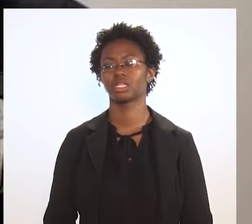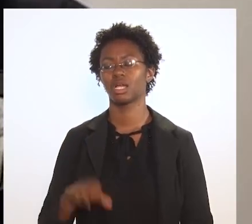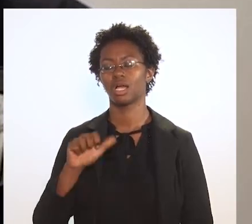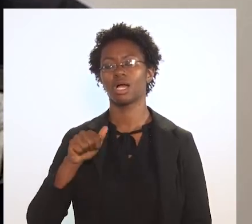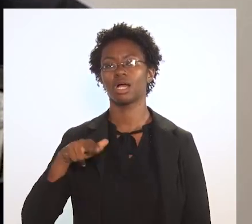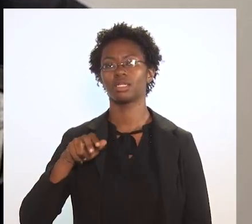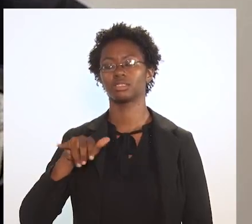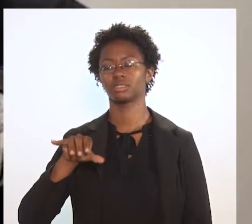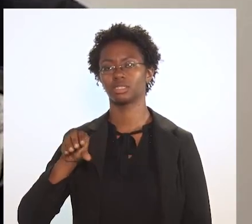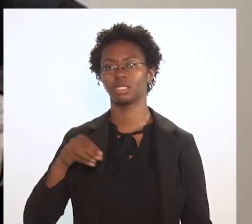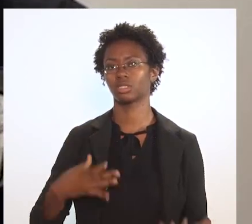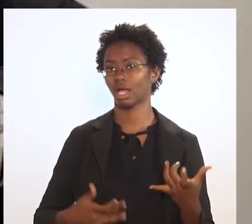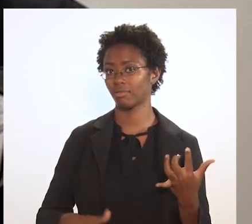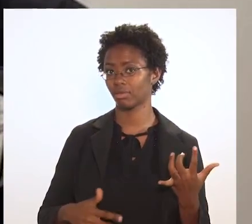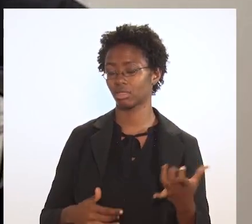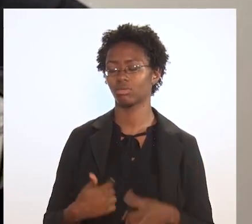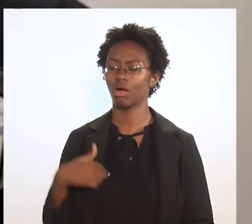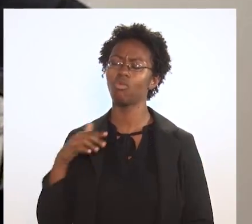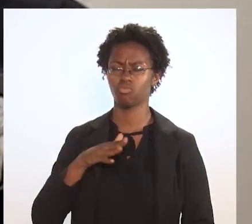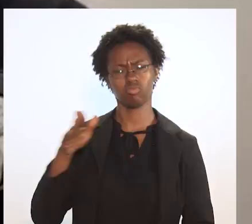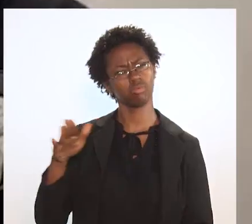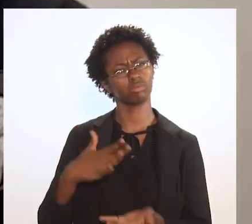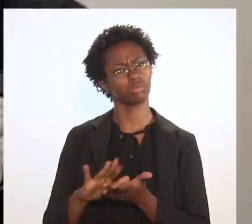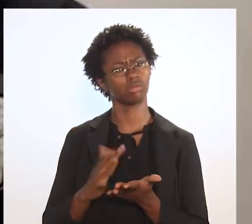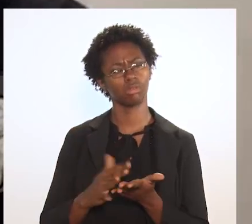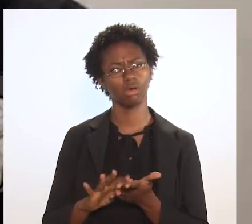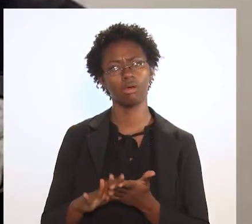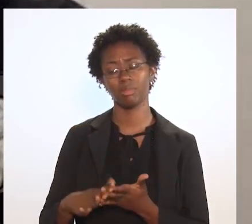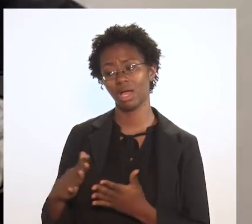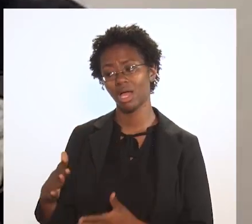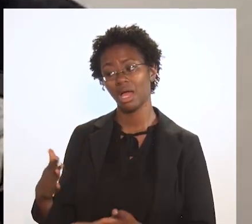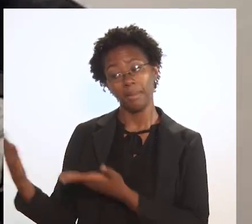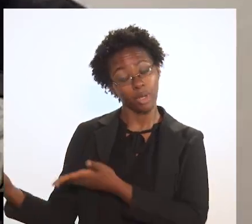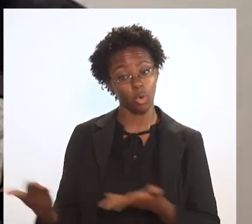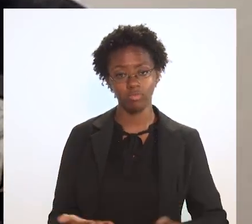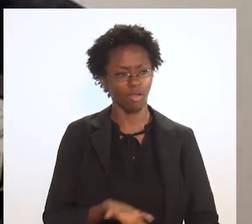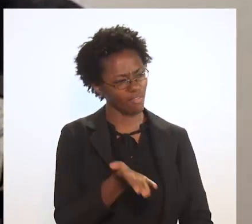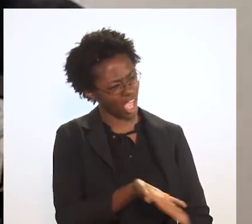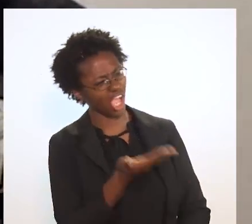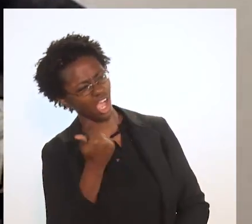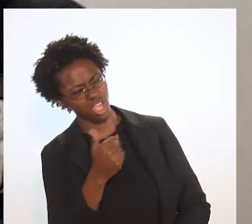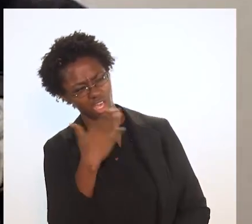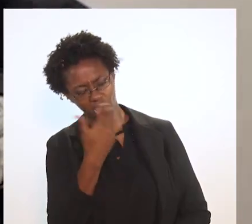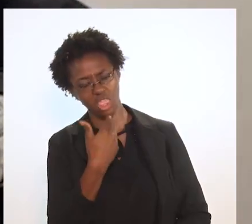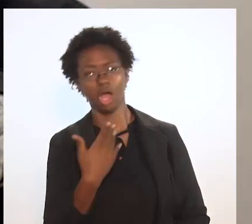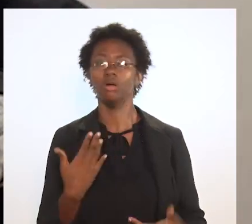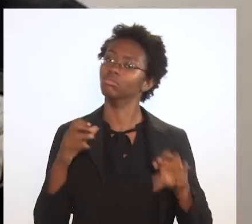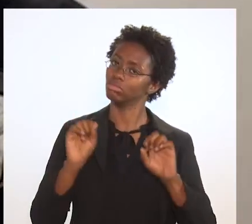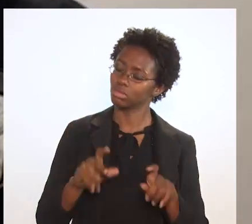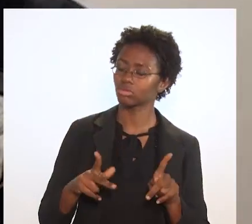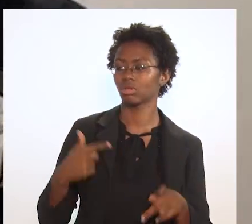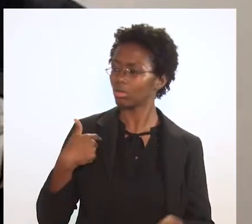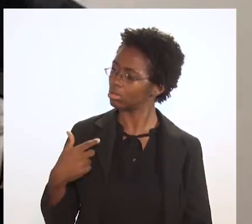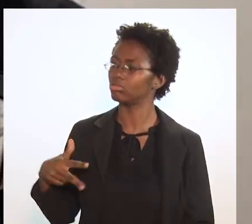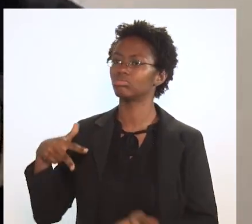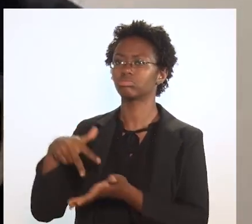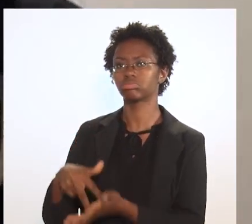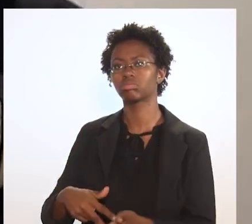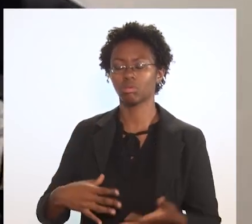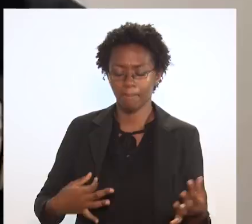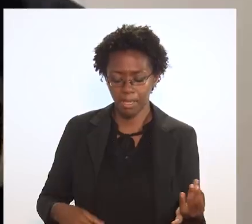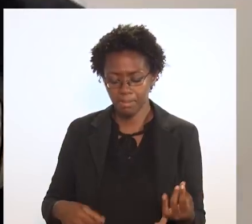5. E eu fui nessa roda de samba e me chamaram para dar uma canja. O Anésio